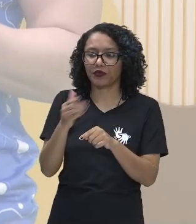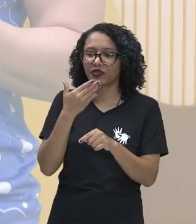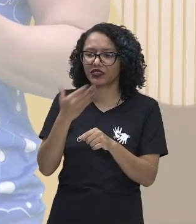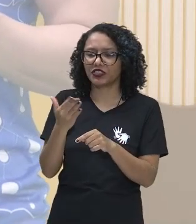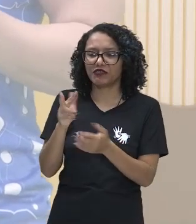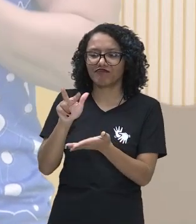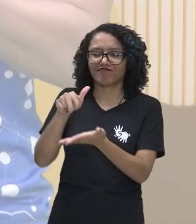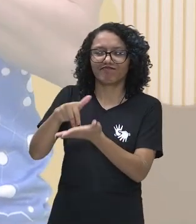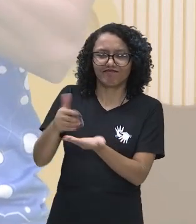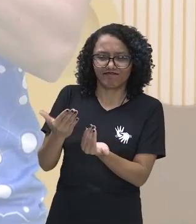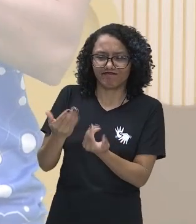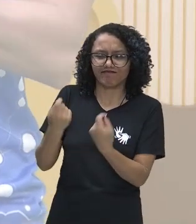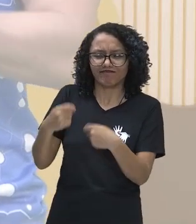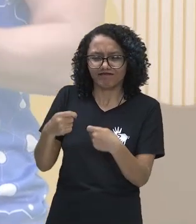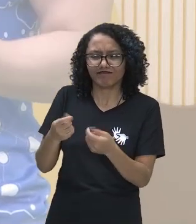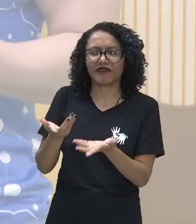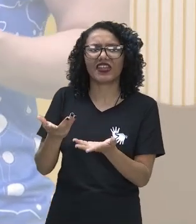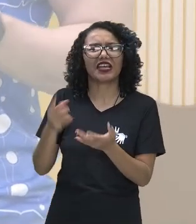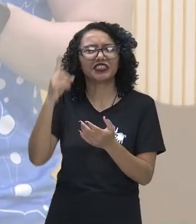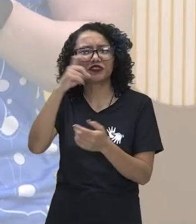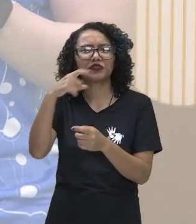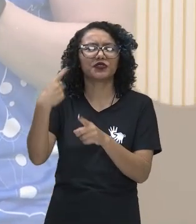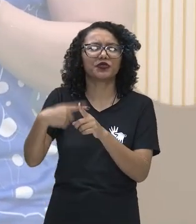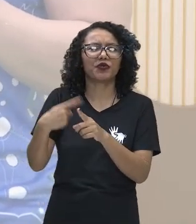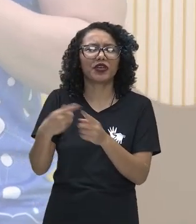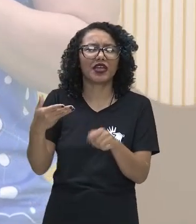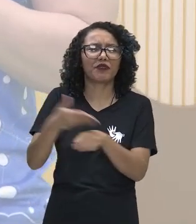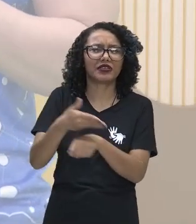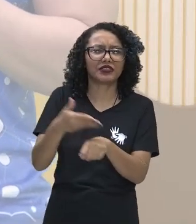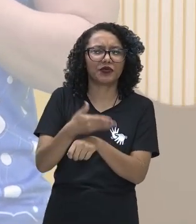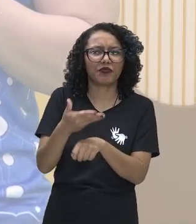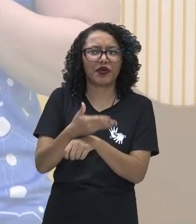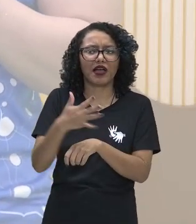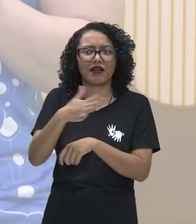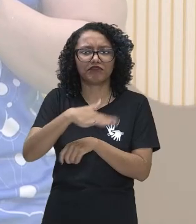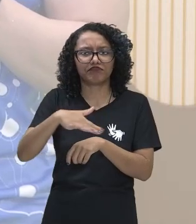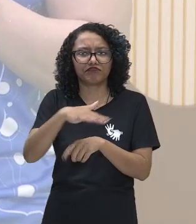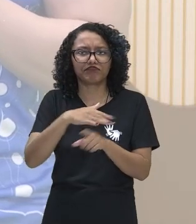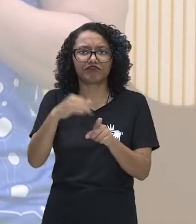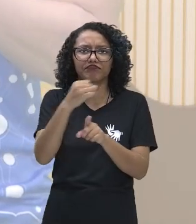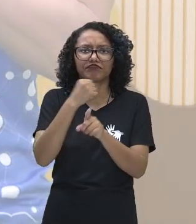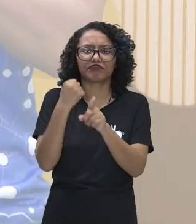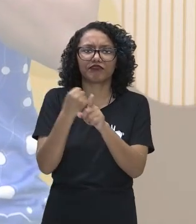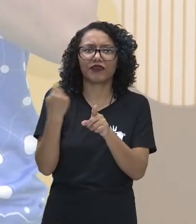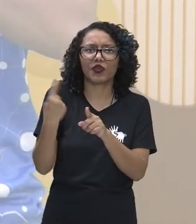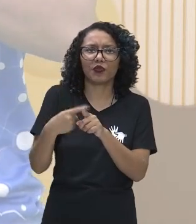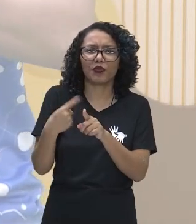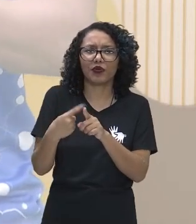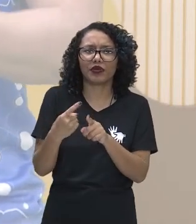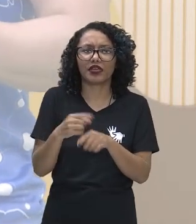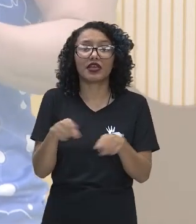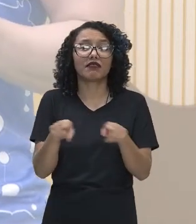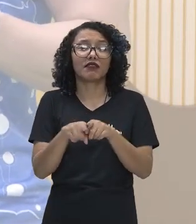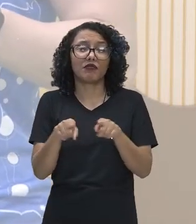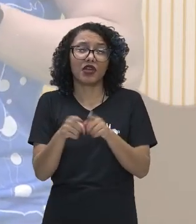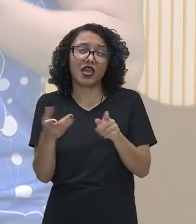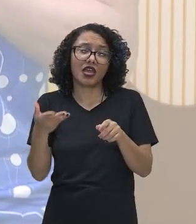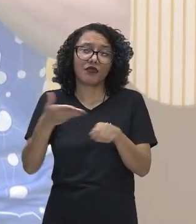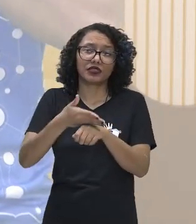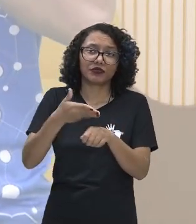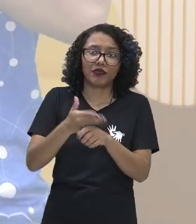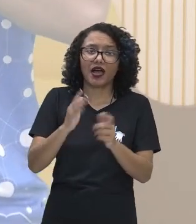protagonista, né? Participar das decisões tomadas dentro da nossa sociedade, participar dos movimentos